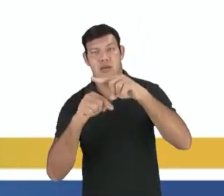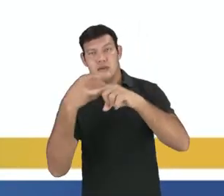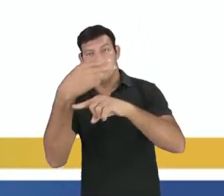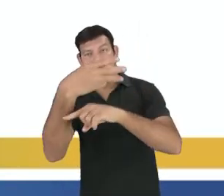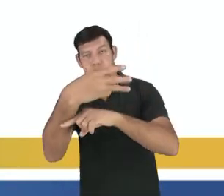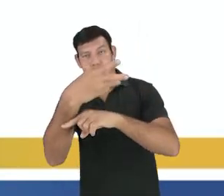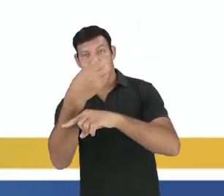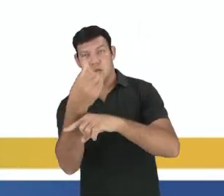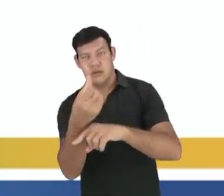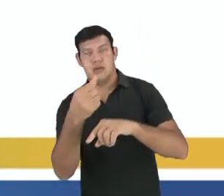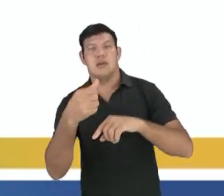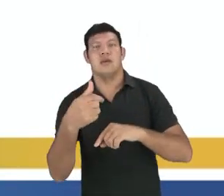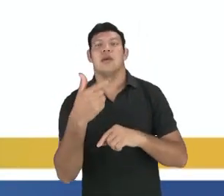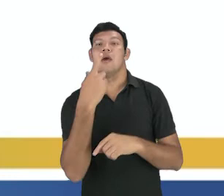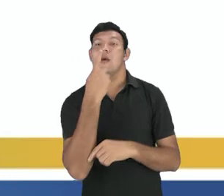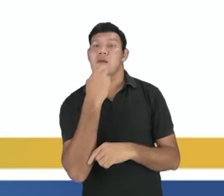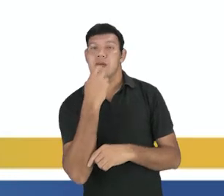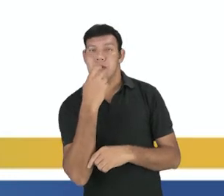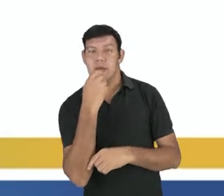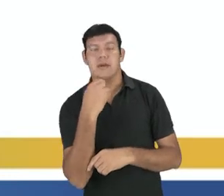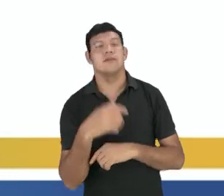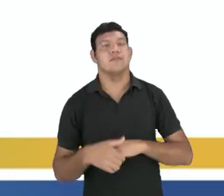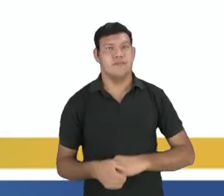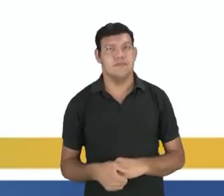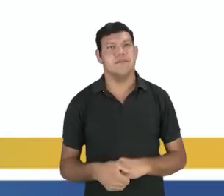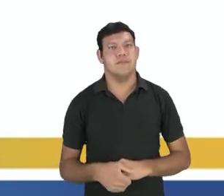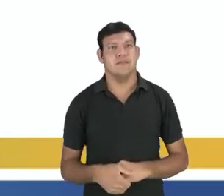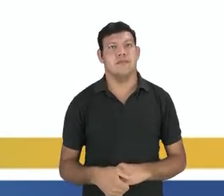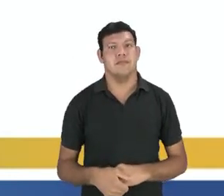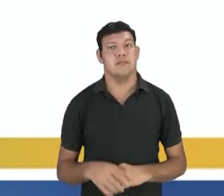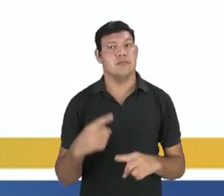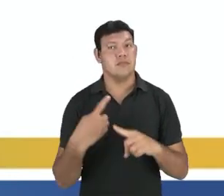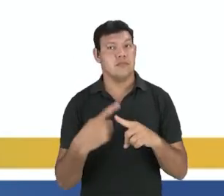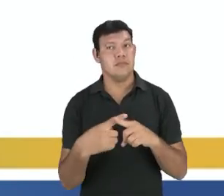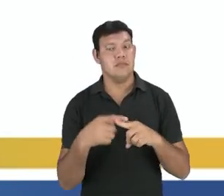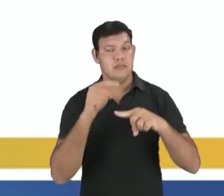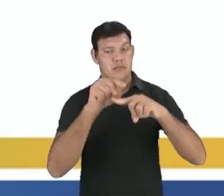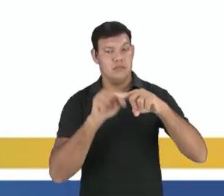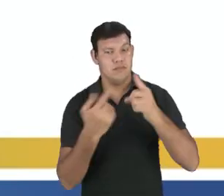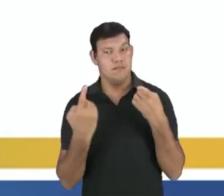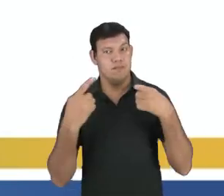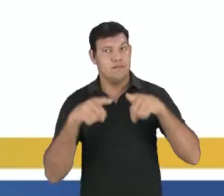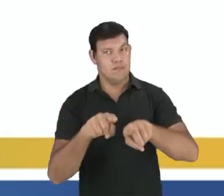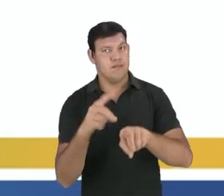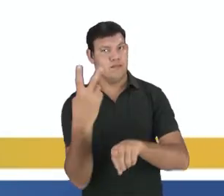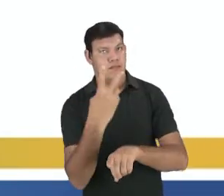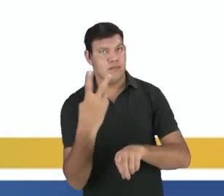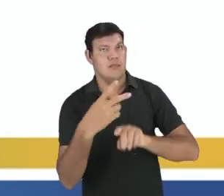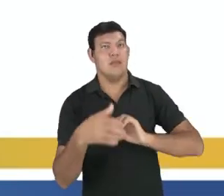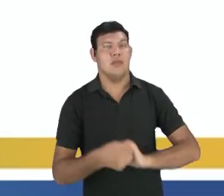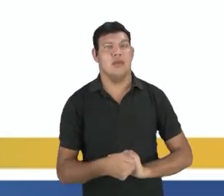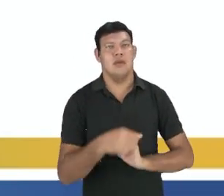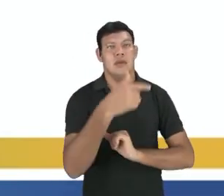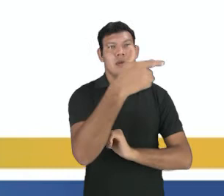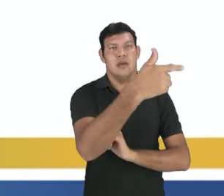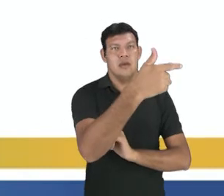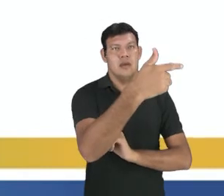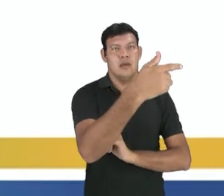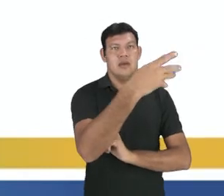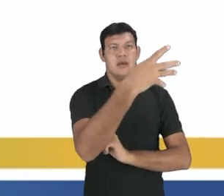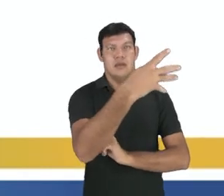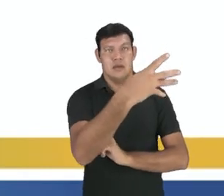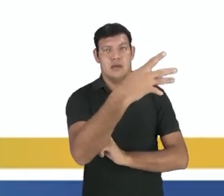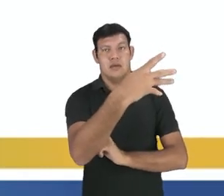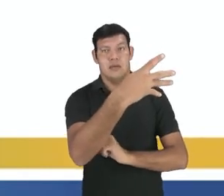vermelho, para mim saber que ele é um dos que eu vou multiplicar. O 24 e o 18 são pares, eu vou continuar dividindo para